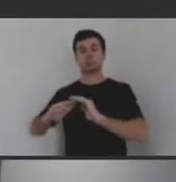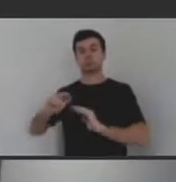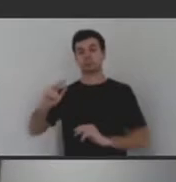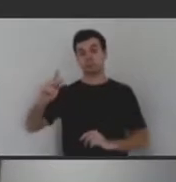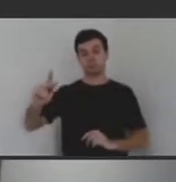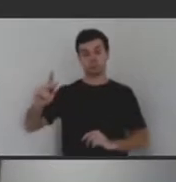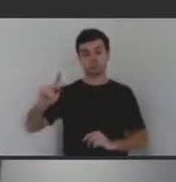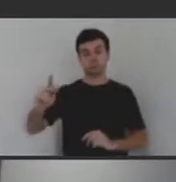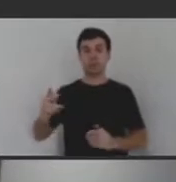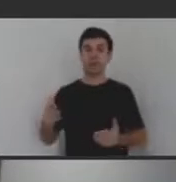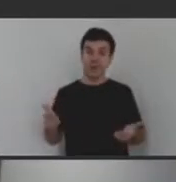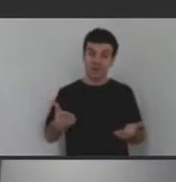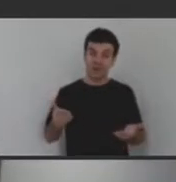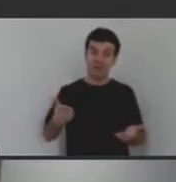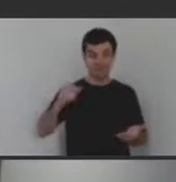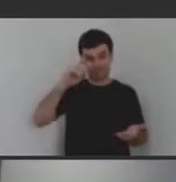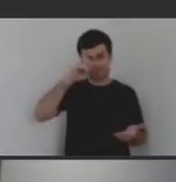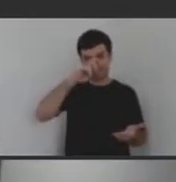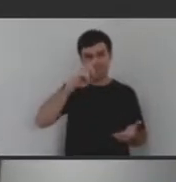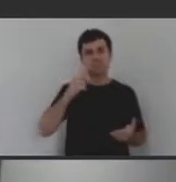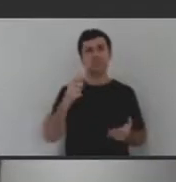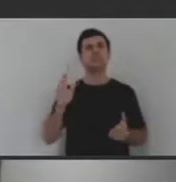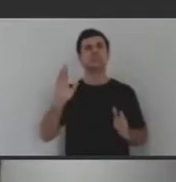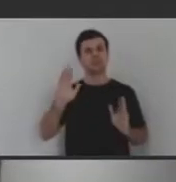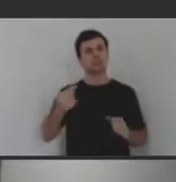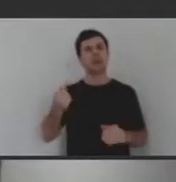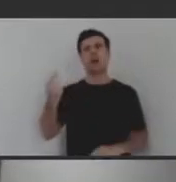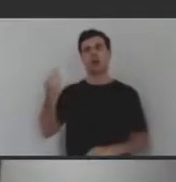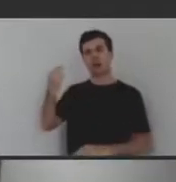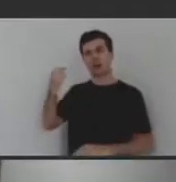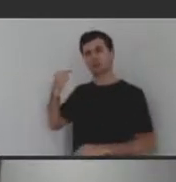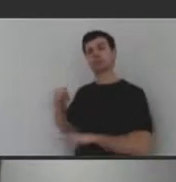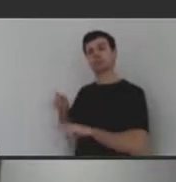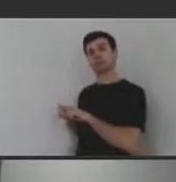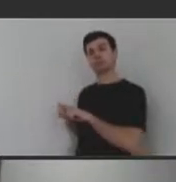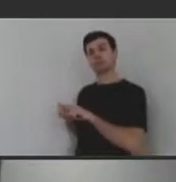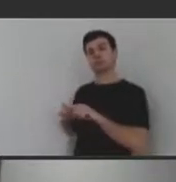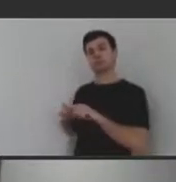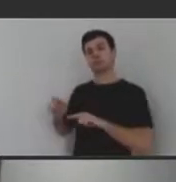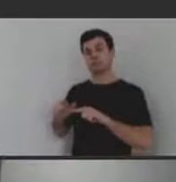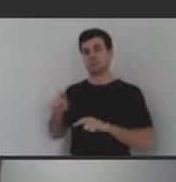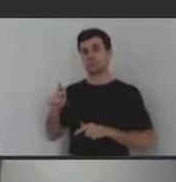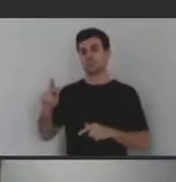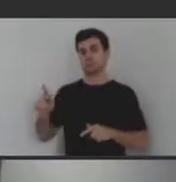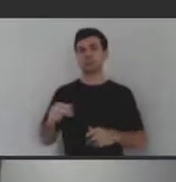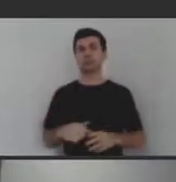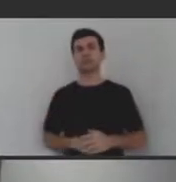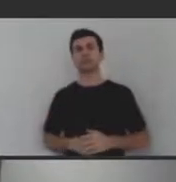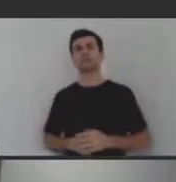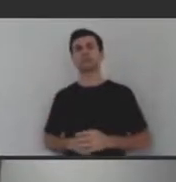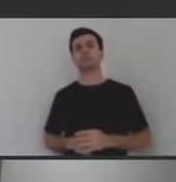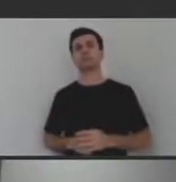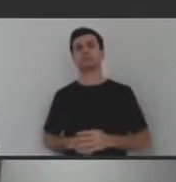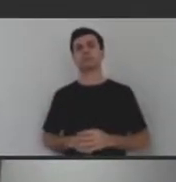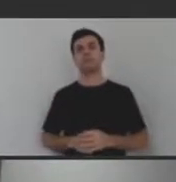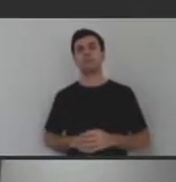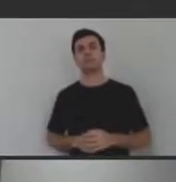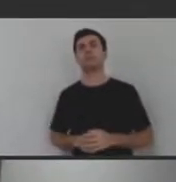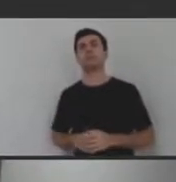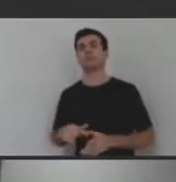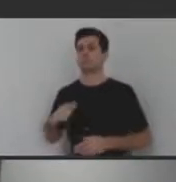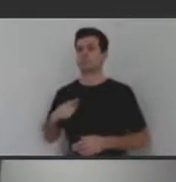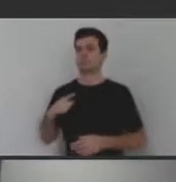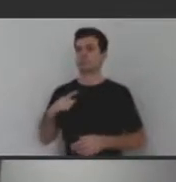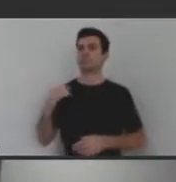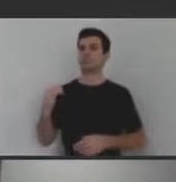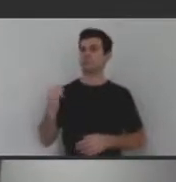nesse momento difícil, todas as outras ações que o grupo vem tomando, mas eu vejo que ele teve um papel muito importante desde o